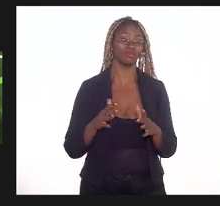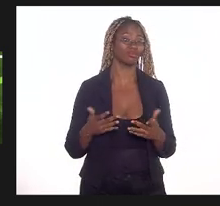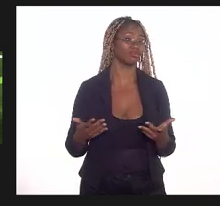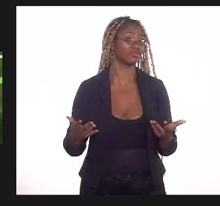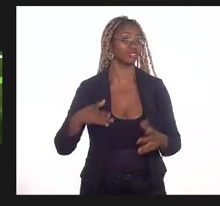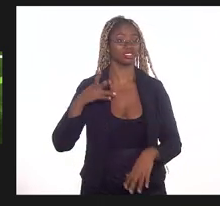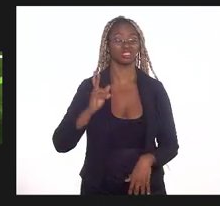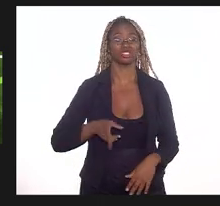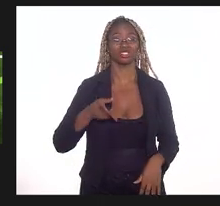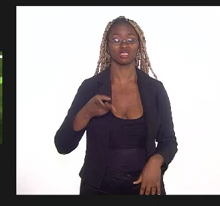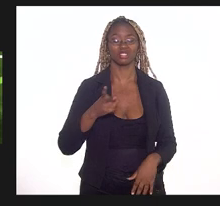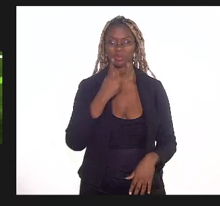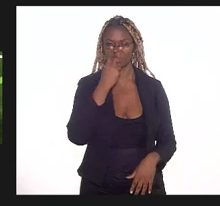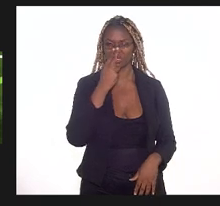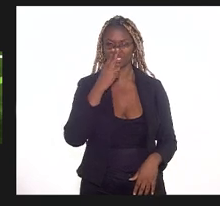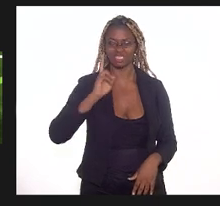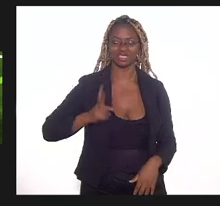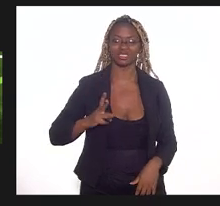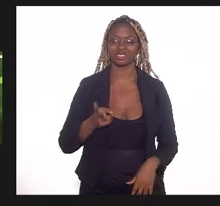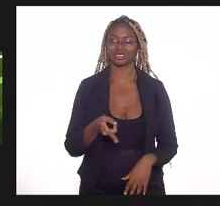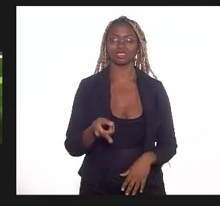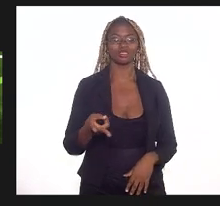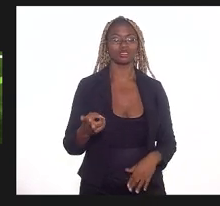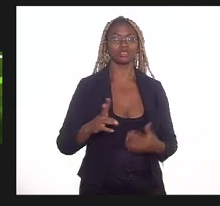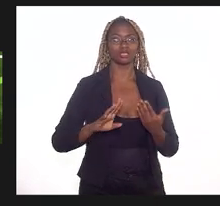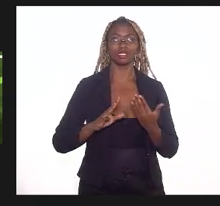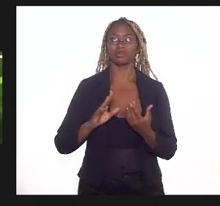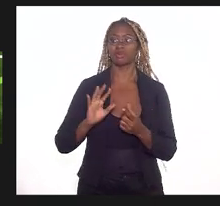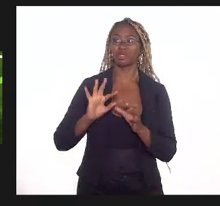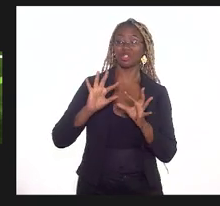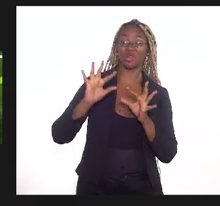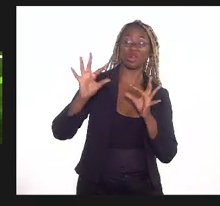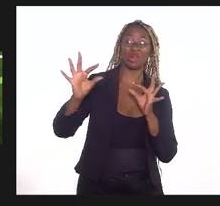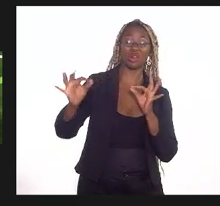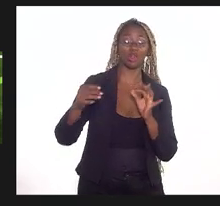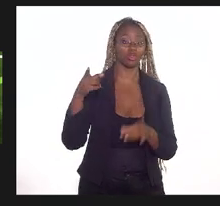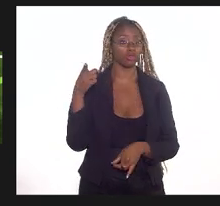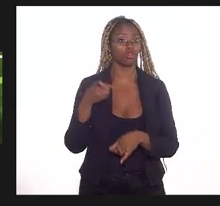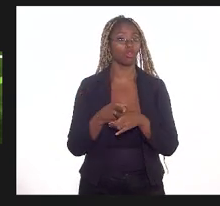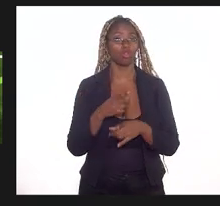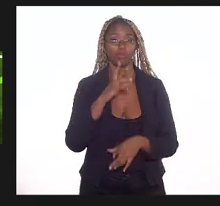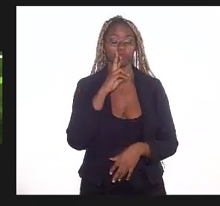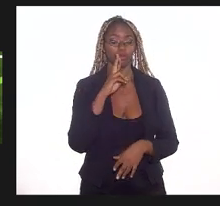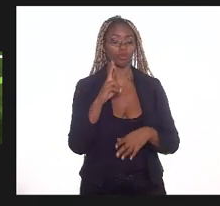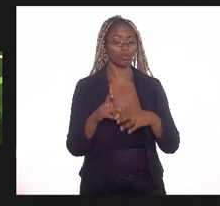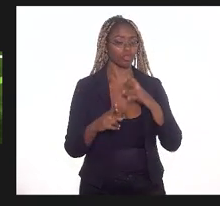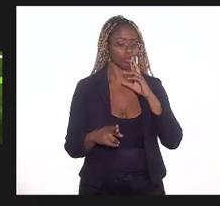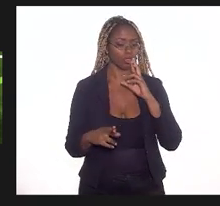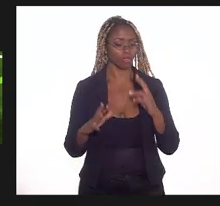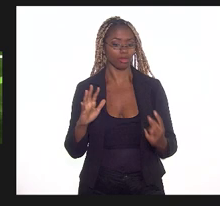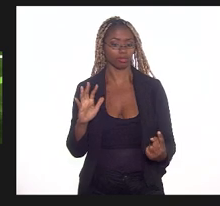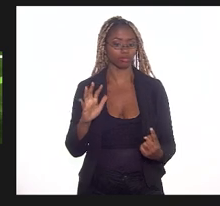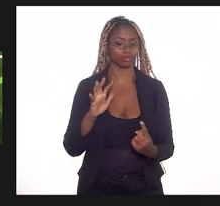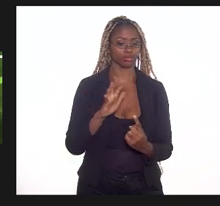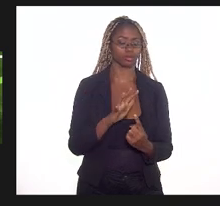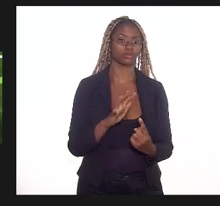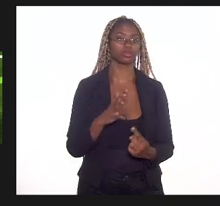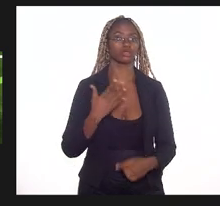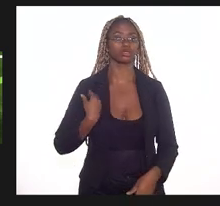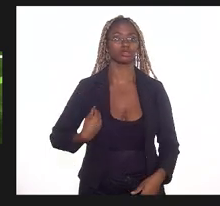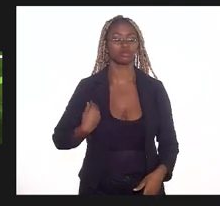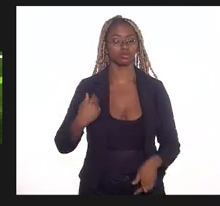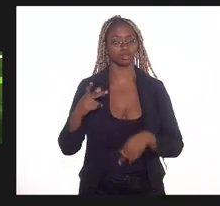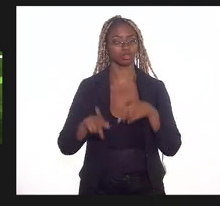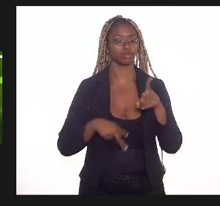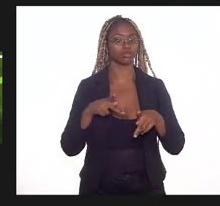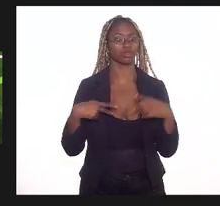sempre longe, né, de alcançar aí resultados que impactam a vida da